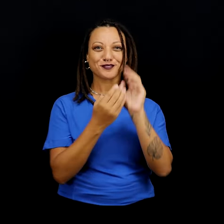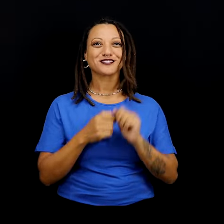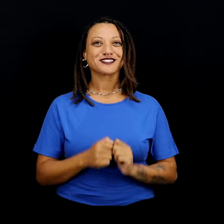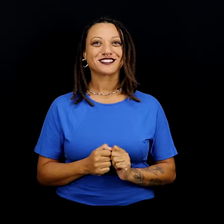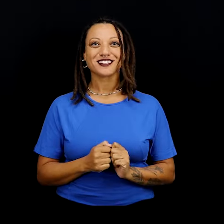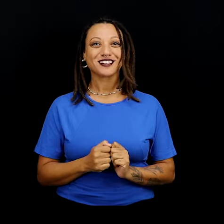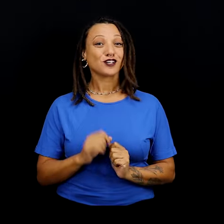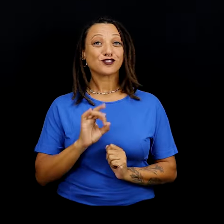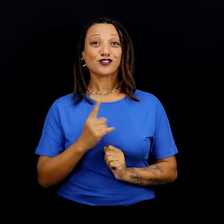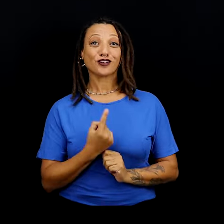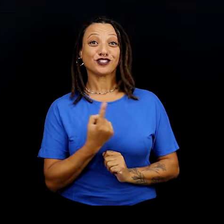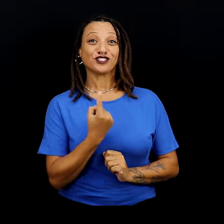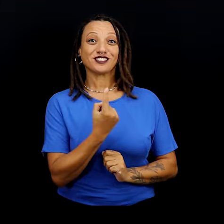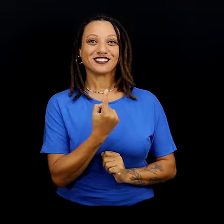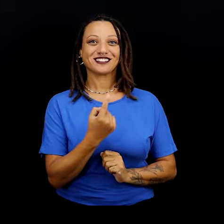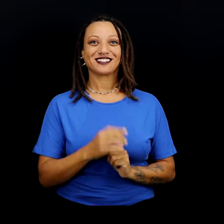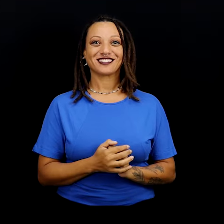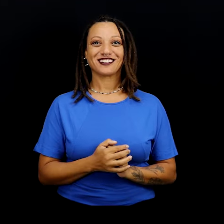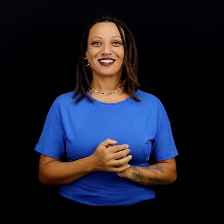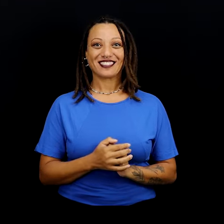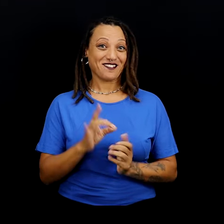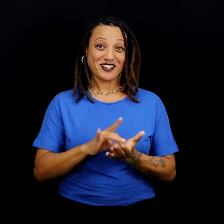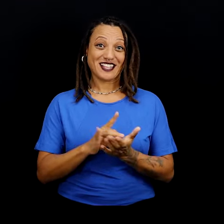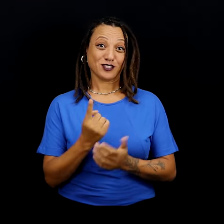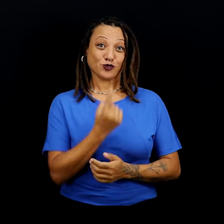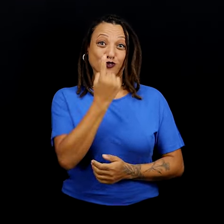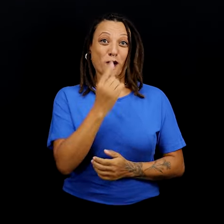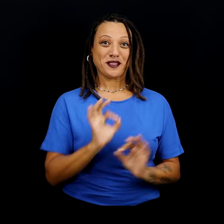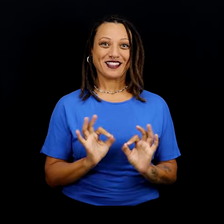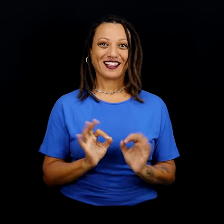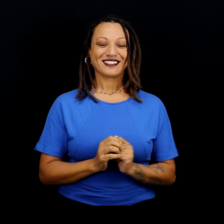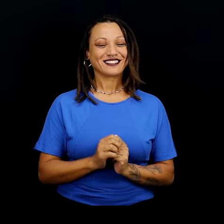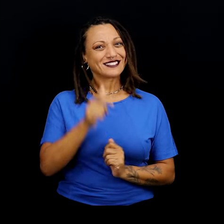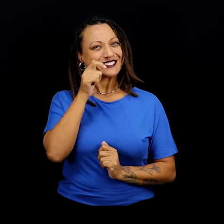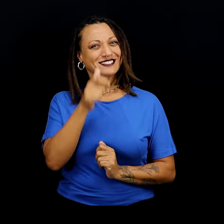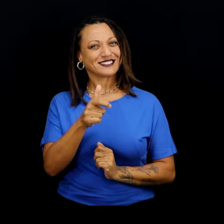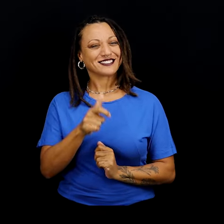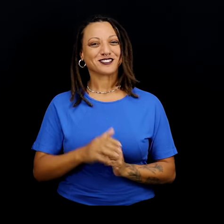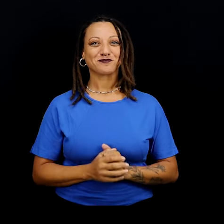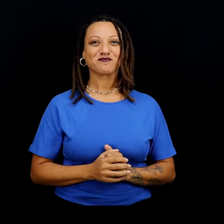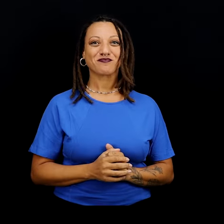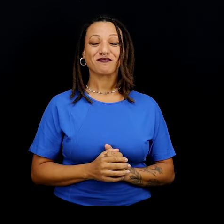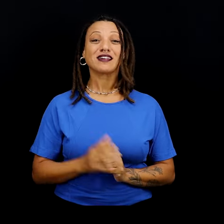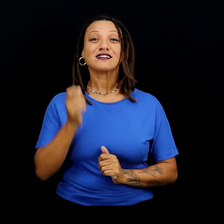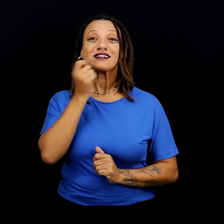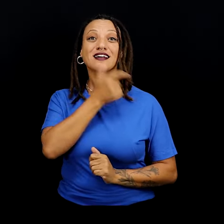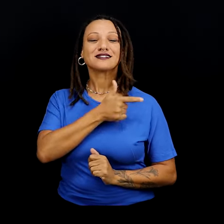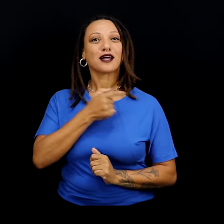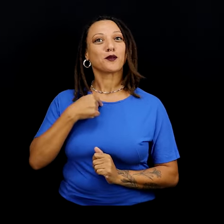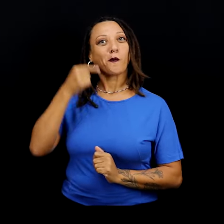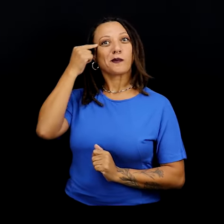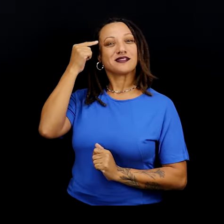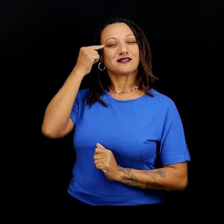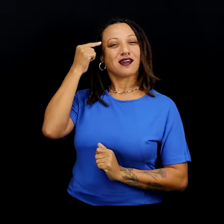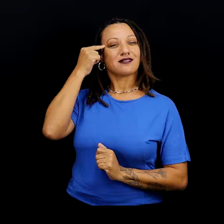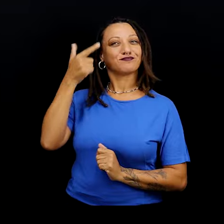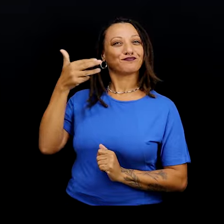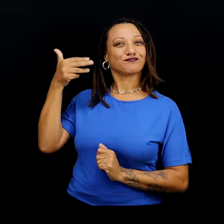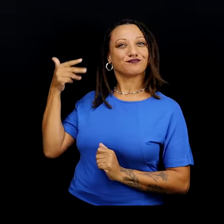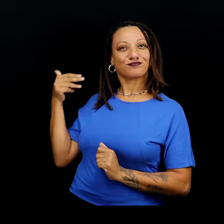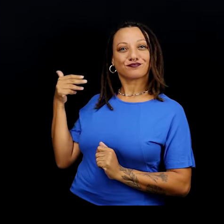nenhum também, porque elas só giram e não sobem, na verdade, né? É muito interessante. Tem uma coisa engraçada que eu fiquei pensando outro